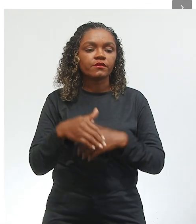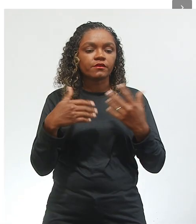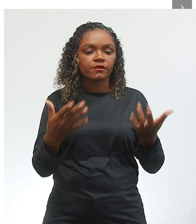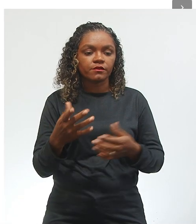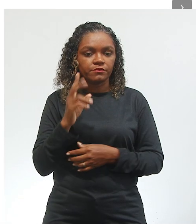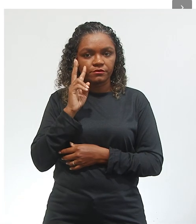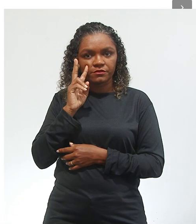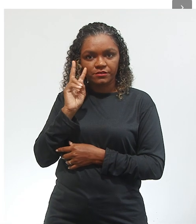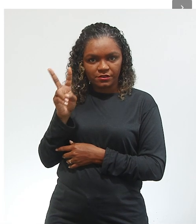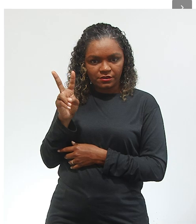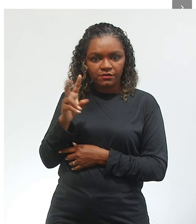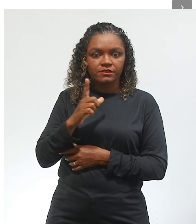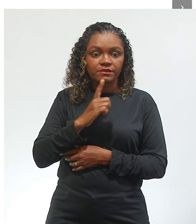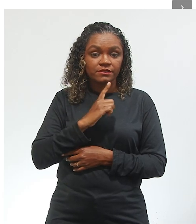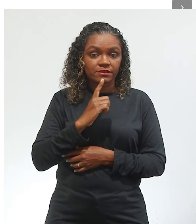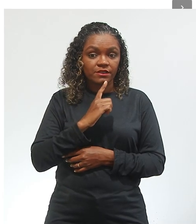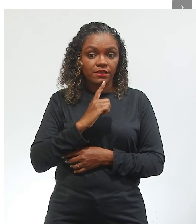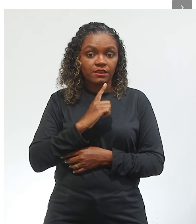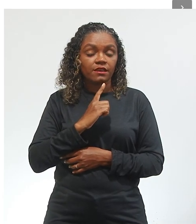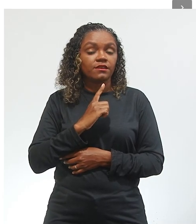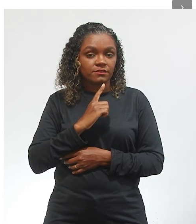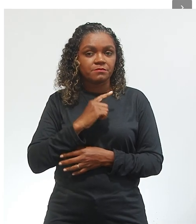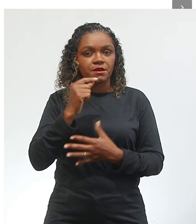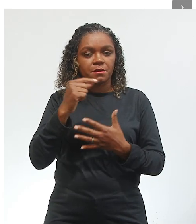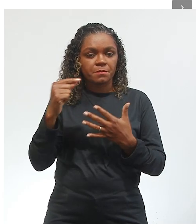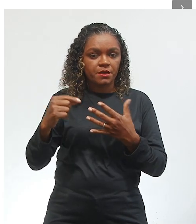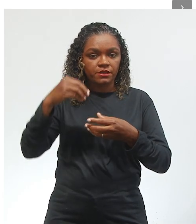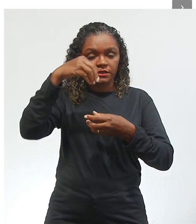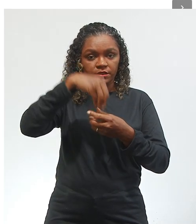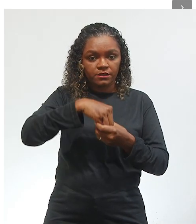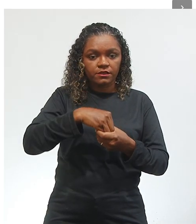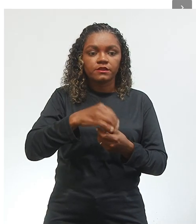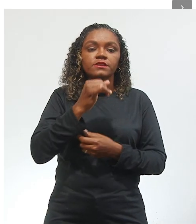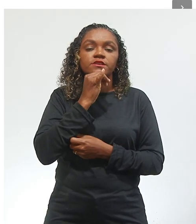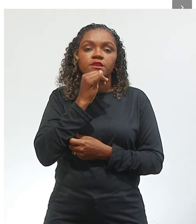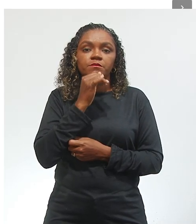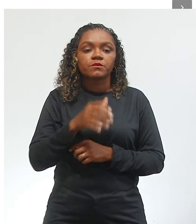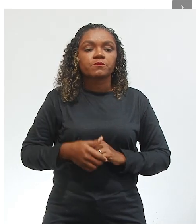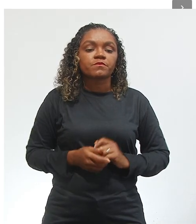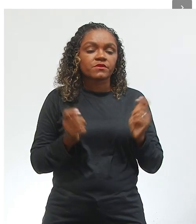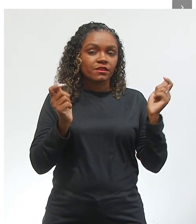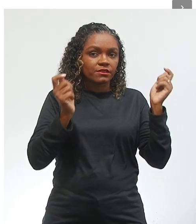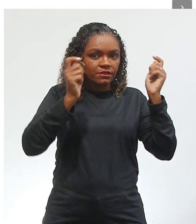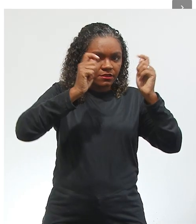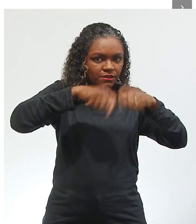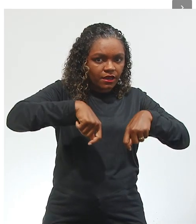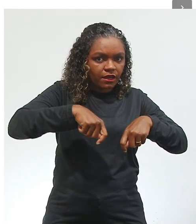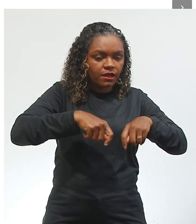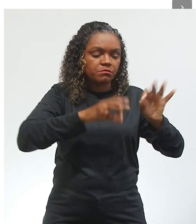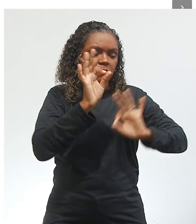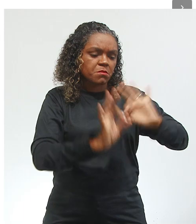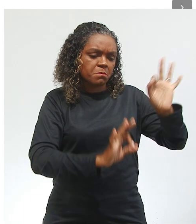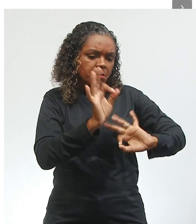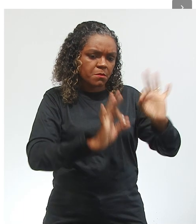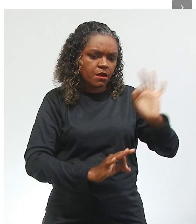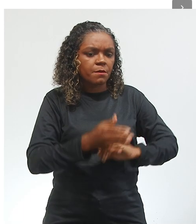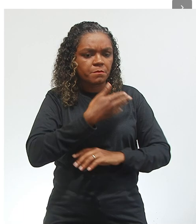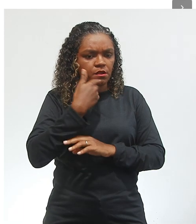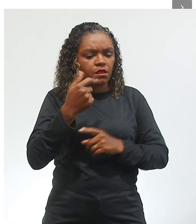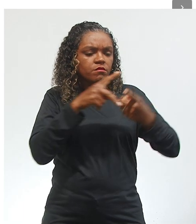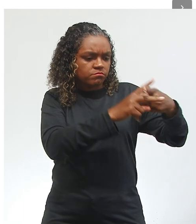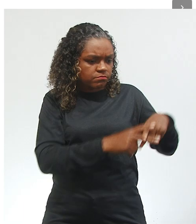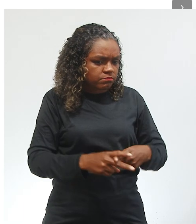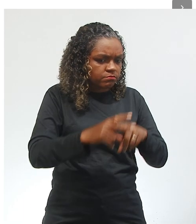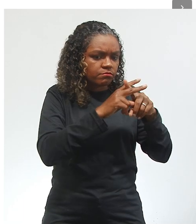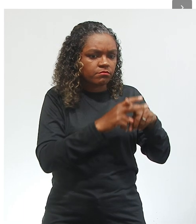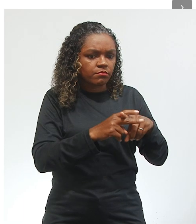visto aqui nesse quadro, as internas, né, que aquilo que a gente pode mexer são as forças e as fraquezas, é isso que a